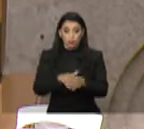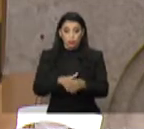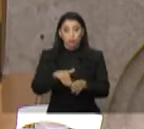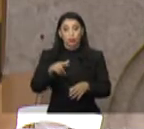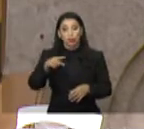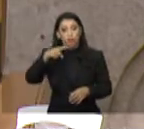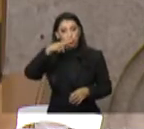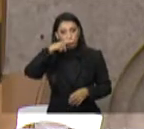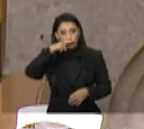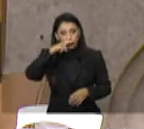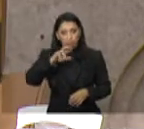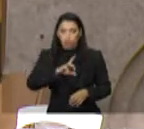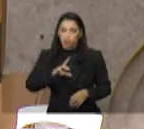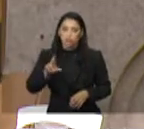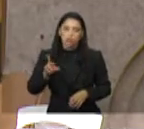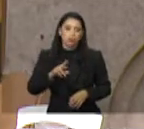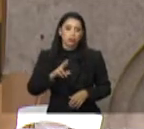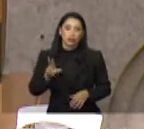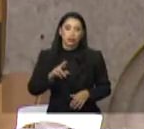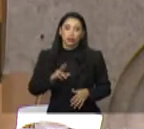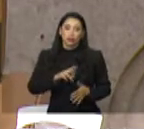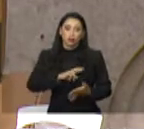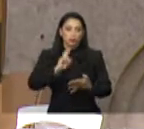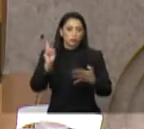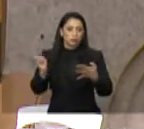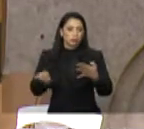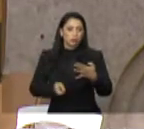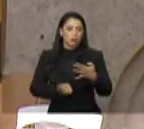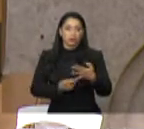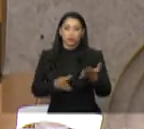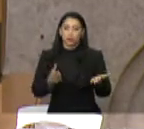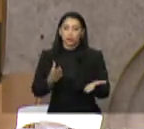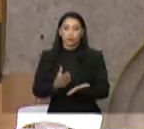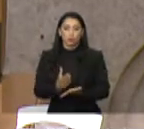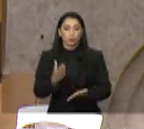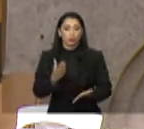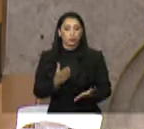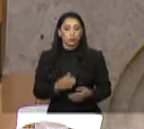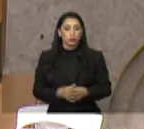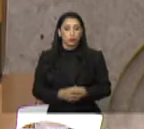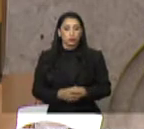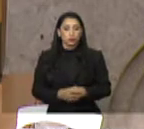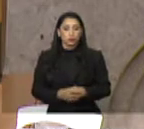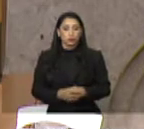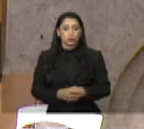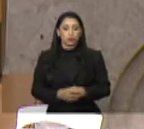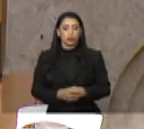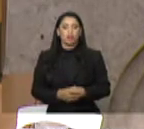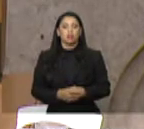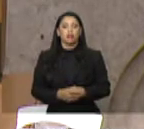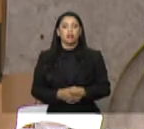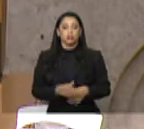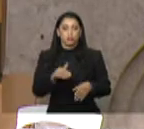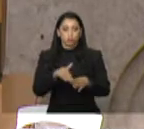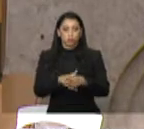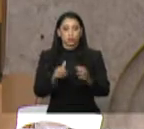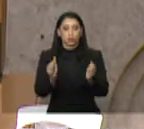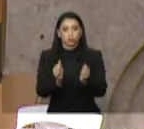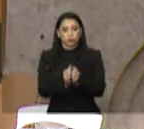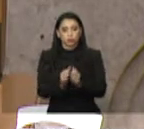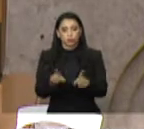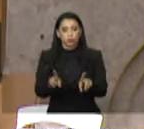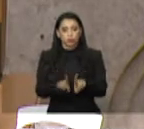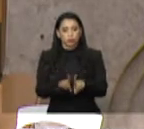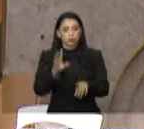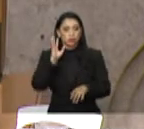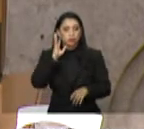fachin que também negava provimento ao recurso ordinário no que foi acompanhado pelo Ministro Dias